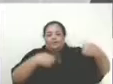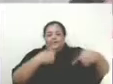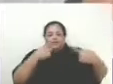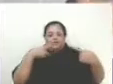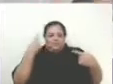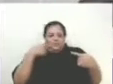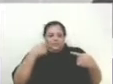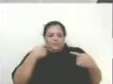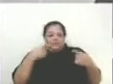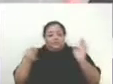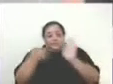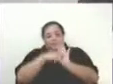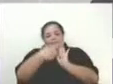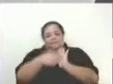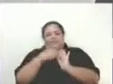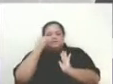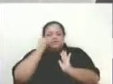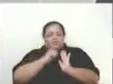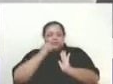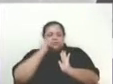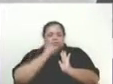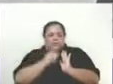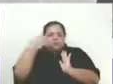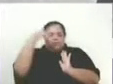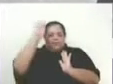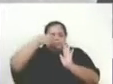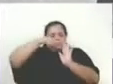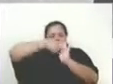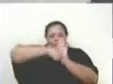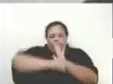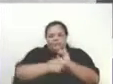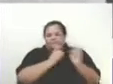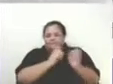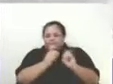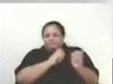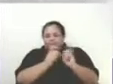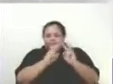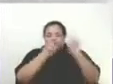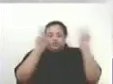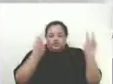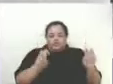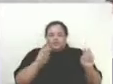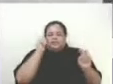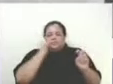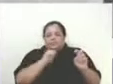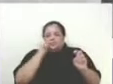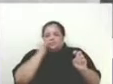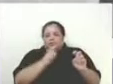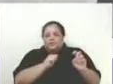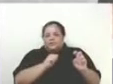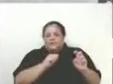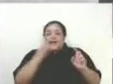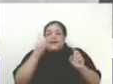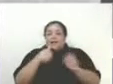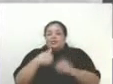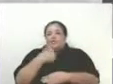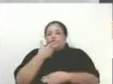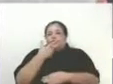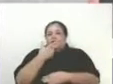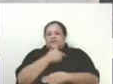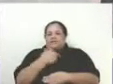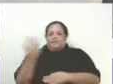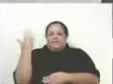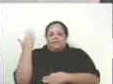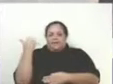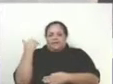um debate mais aprofundado, o que diz respeito às mulheres. É a história que eu falei semana passada, é o pensar global e agir local. Então, é